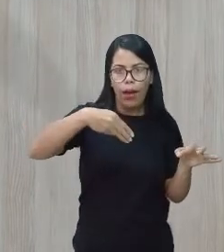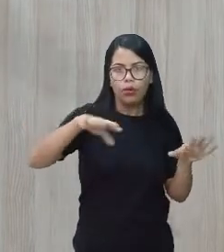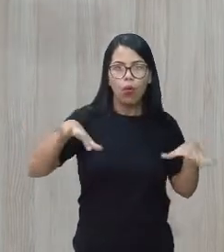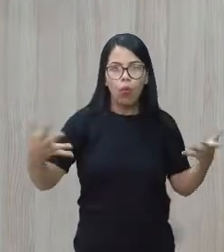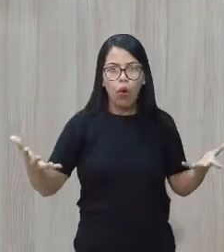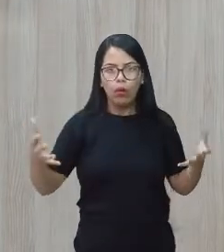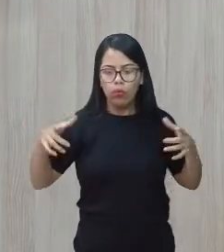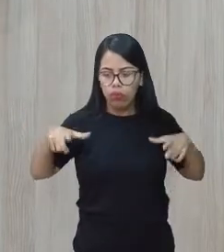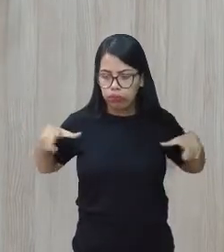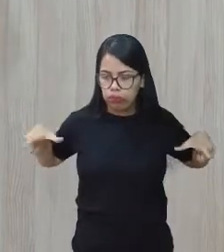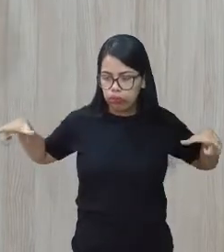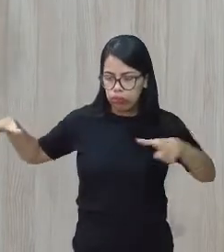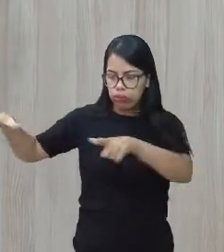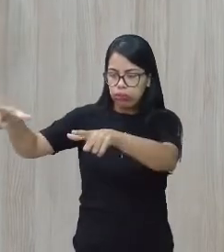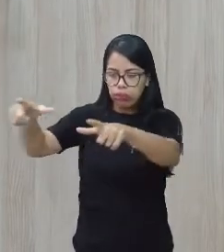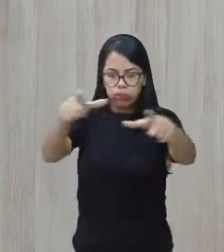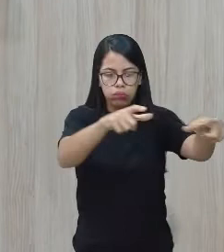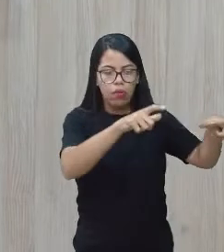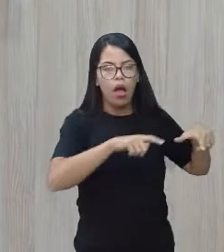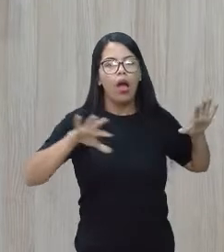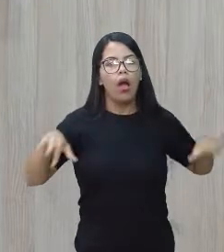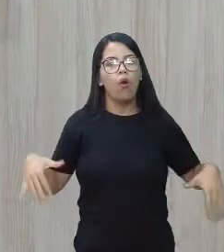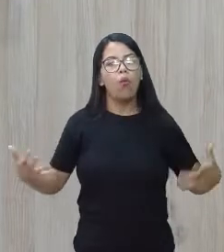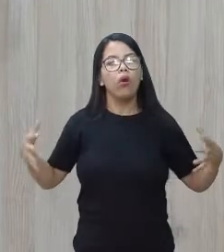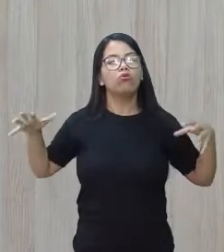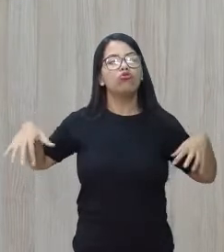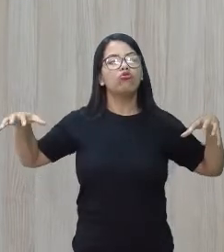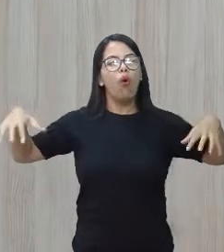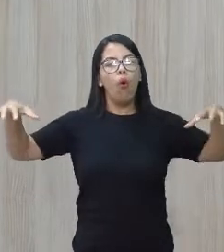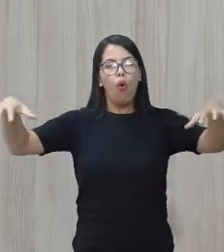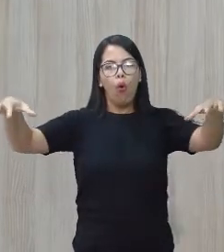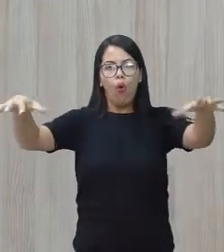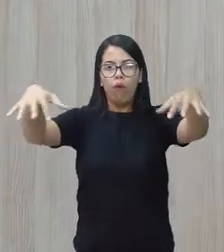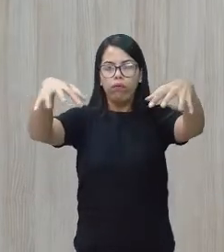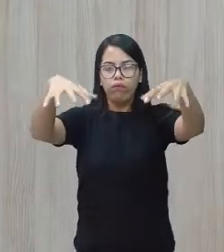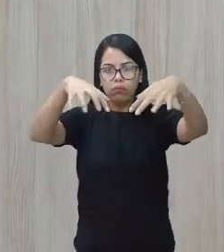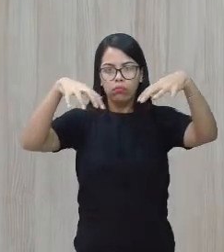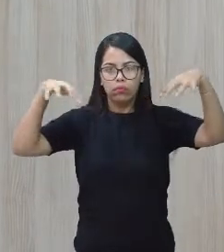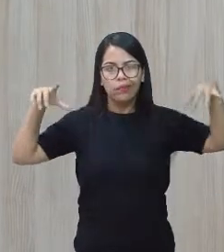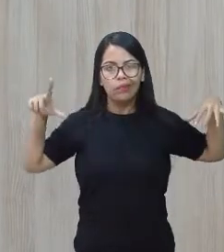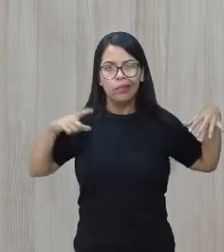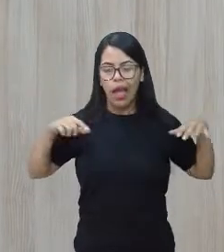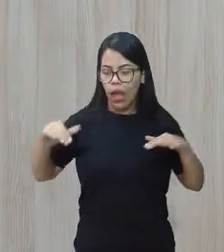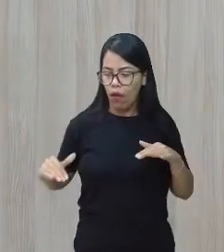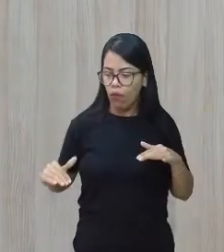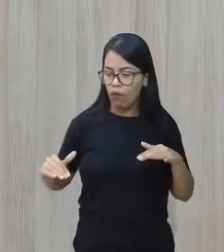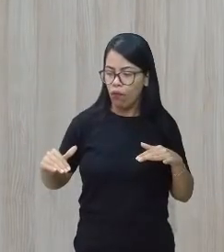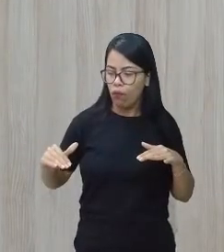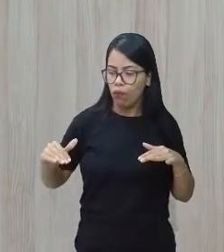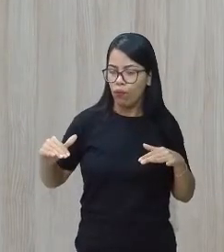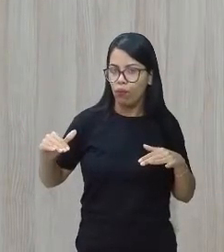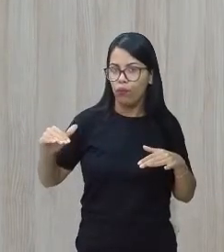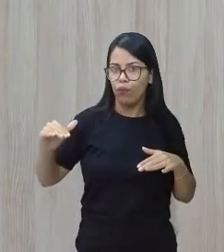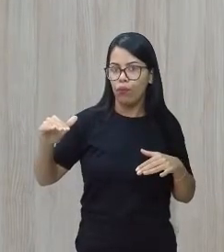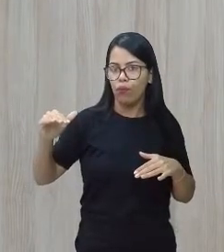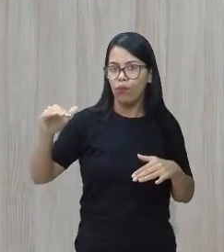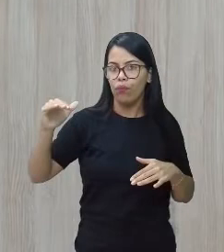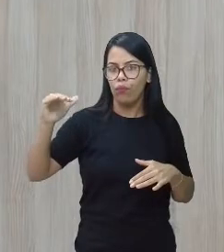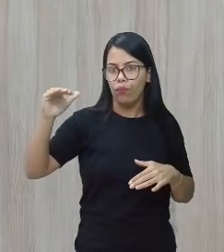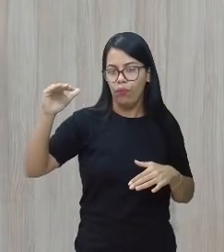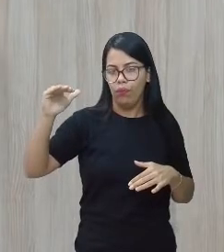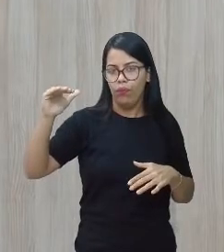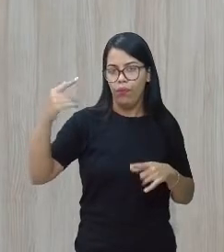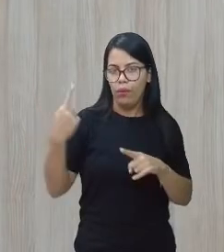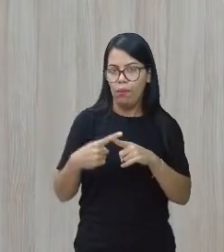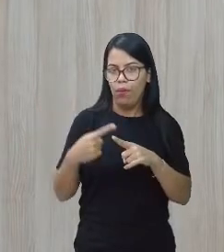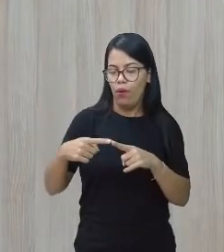Então, quando a chuva cai, a gente encontra uma altura relacionado a esse bloco retangular de base 1 metro por 1